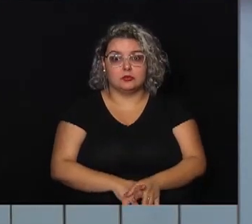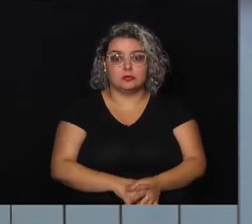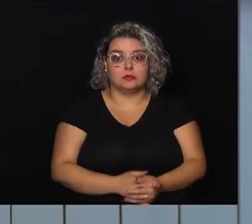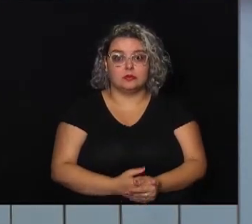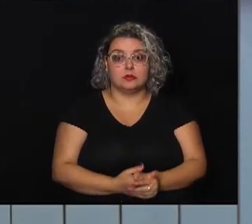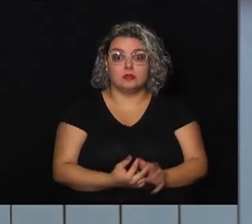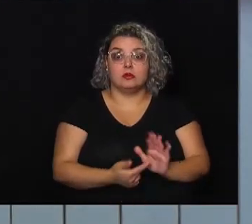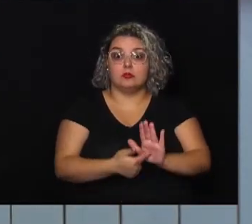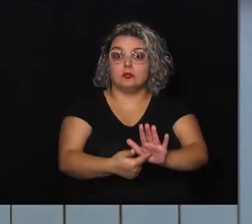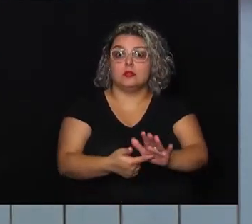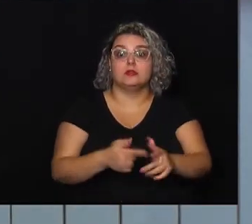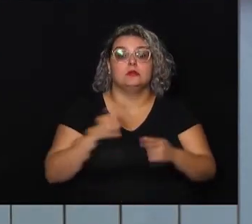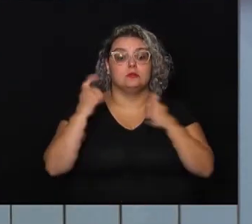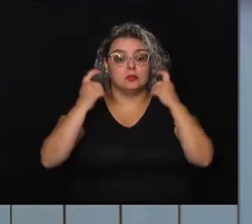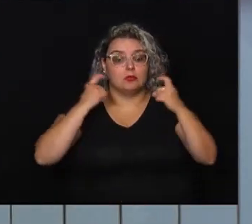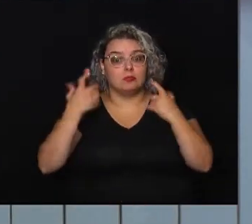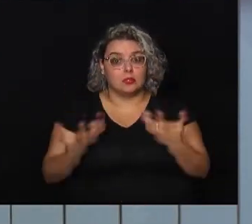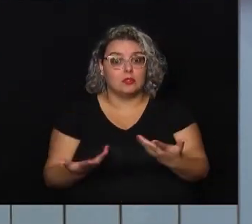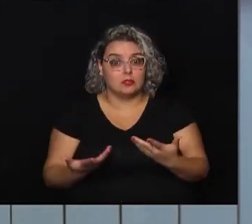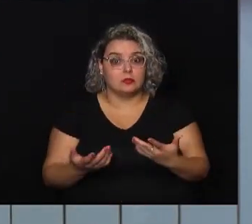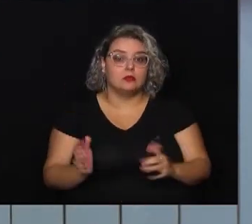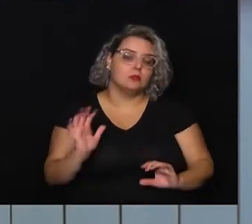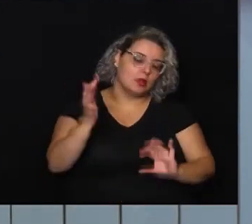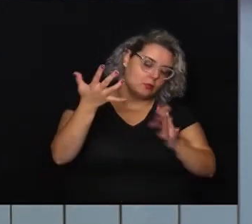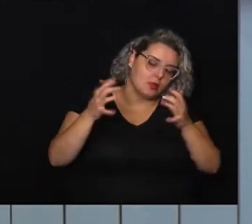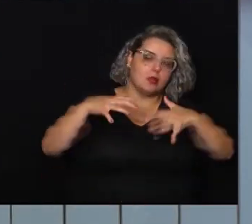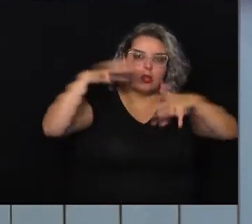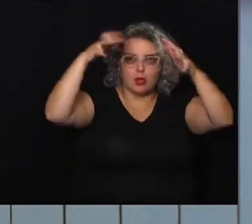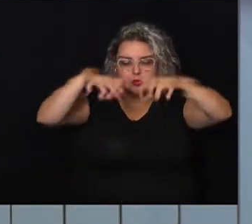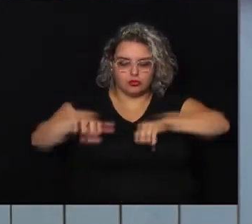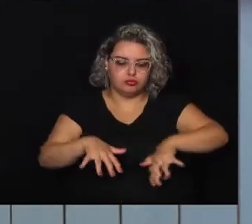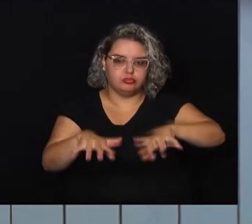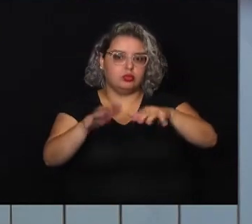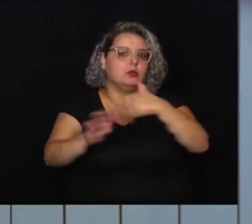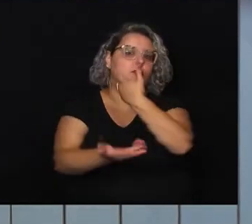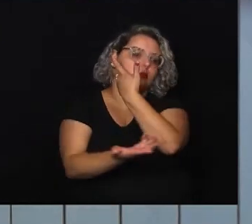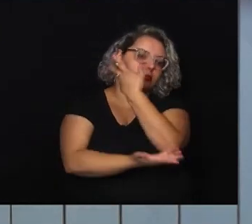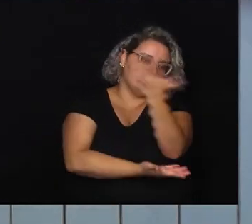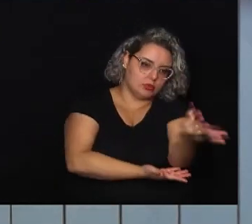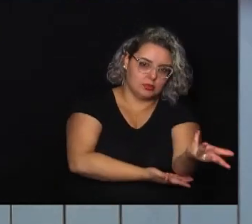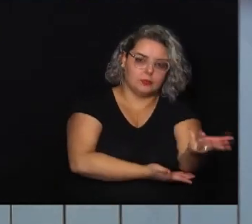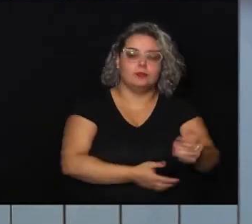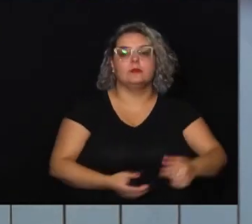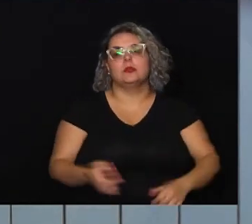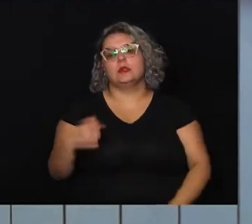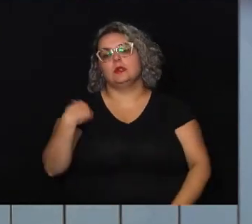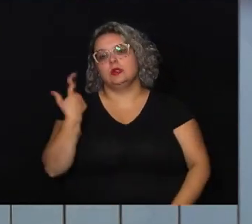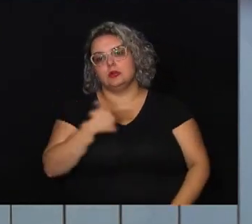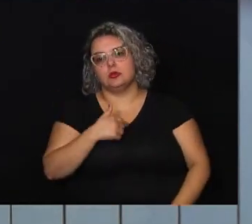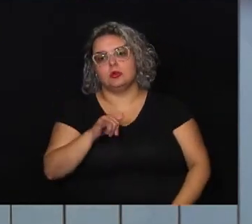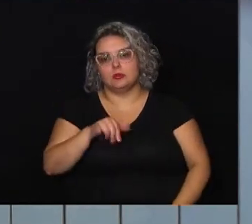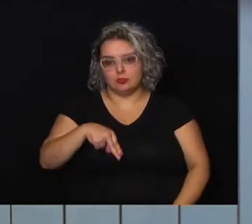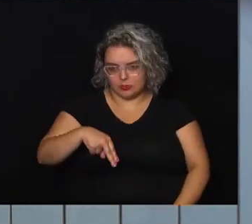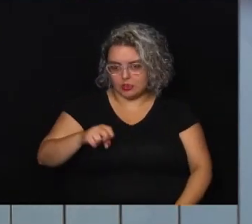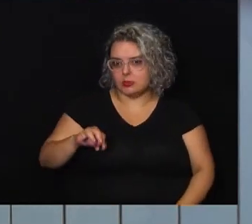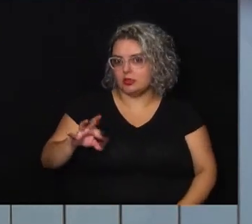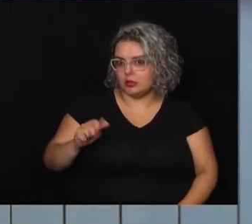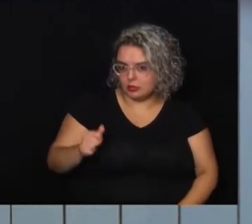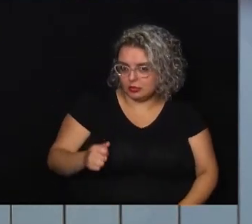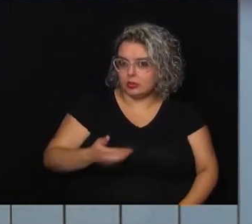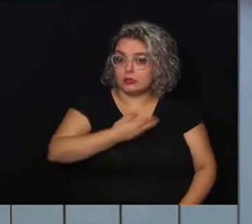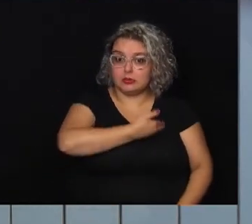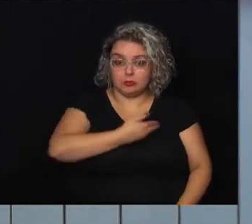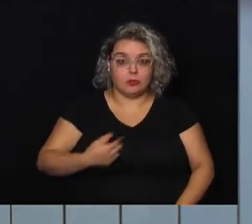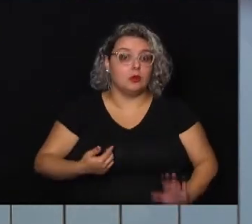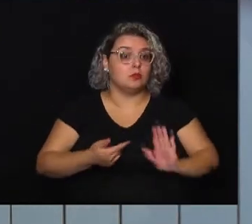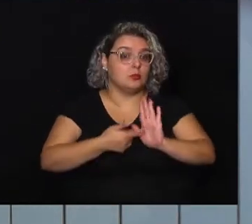sua preocupação com relação a essas ocorrências de enchente, queda de árvores. E nós soltamos uma nota pública